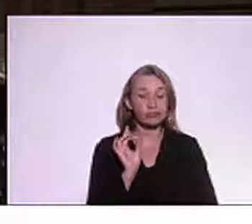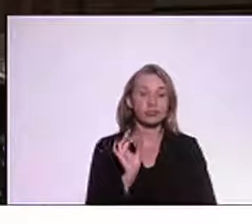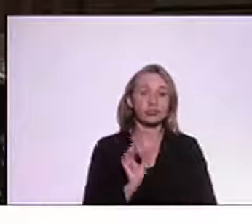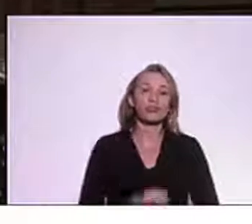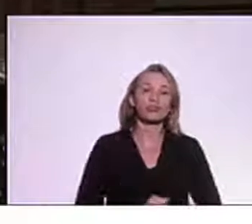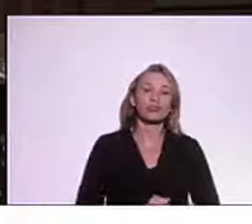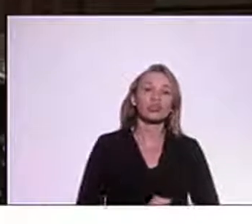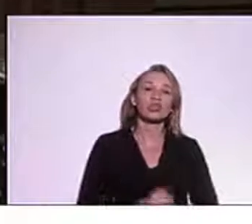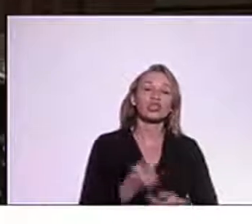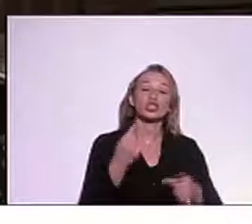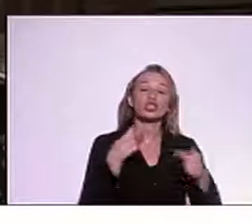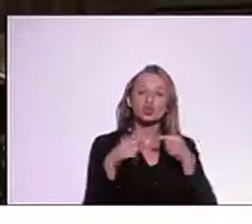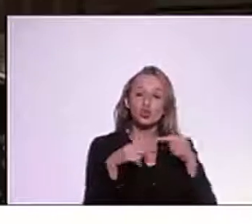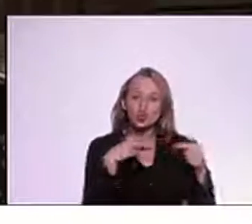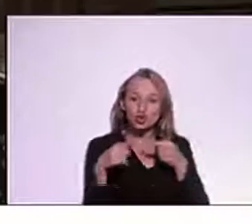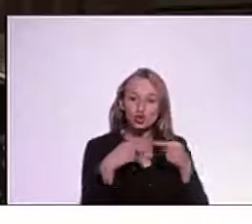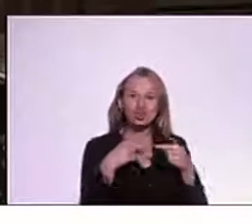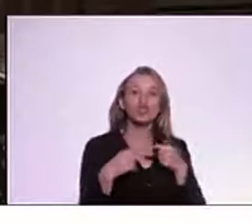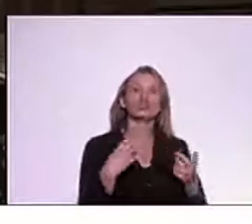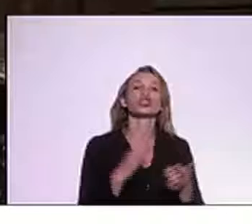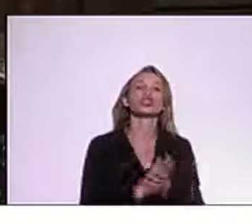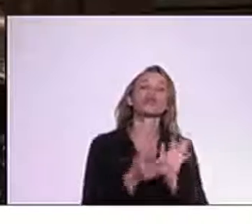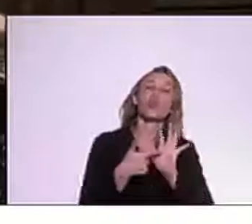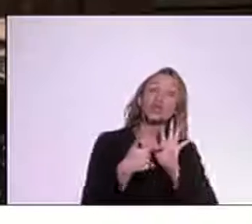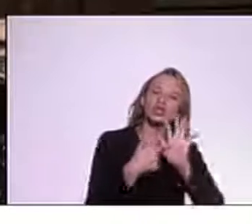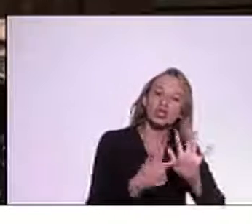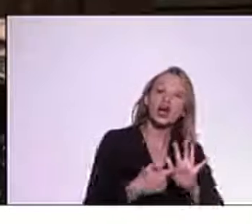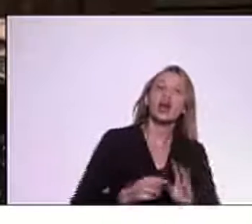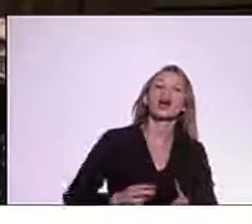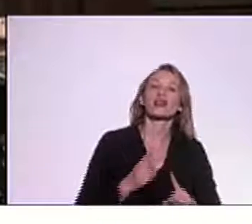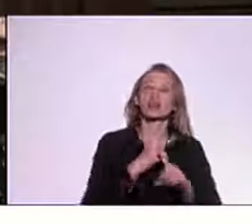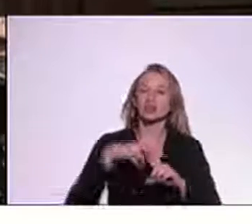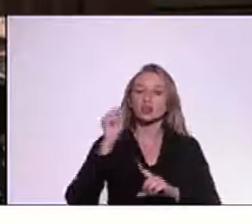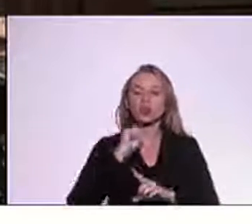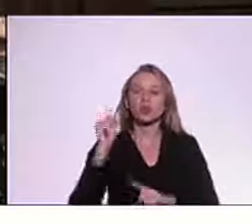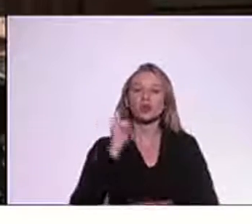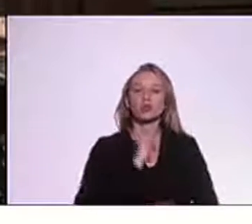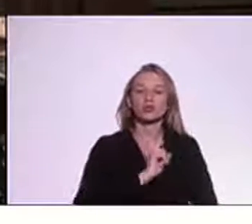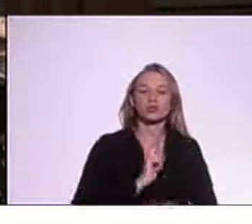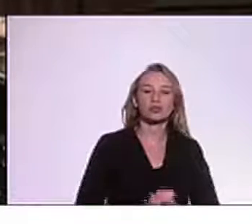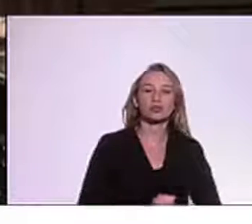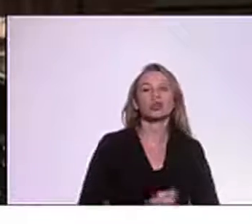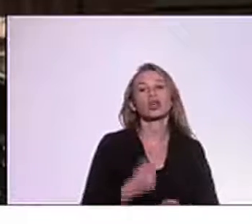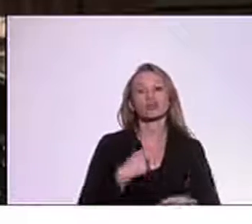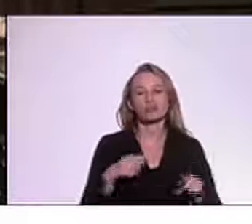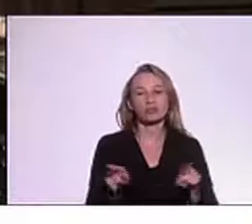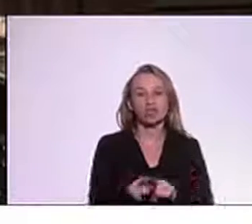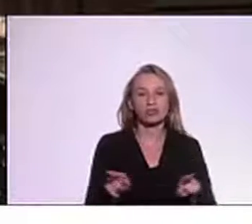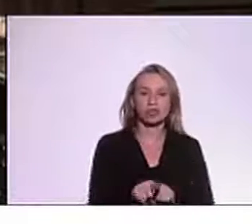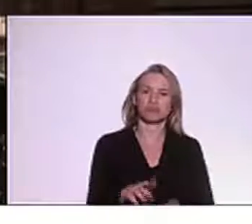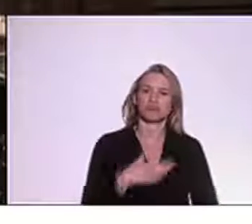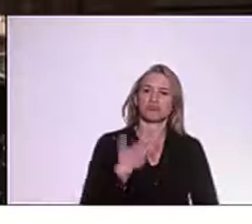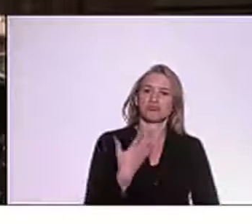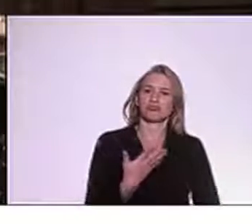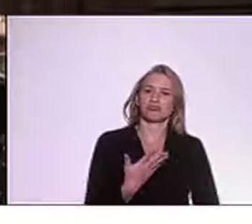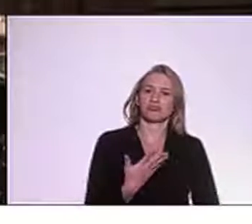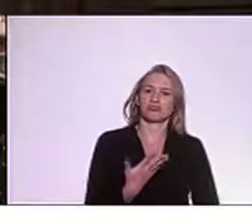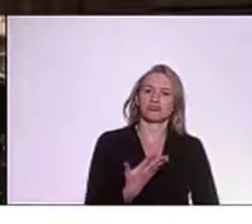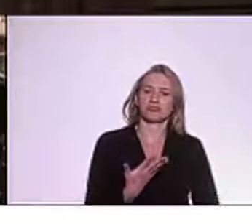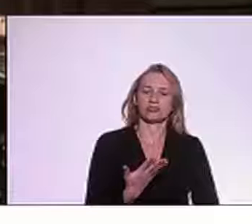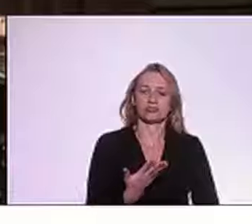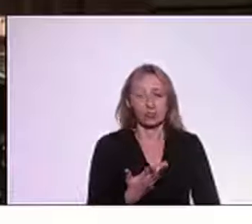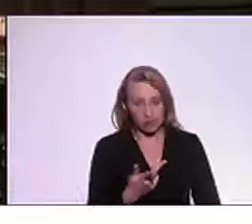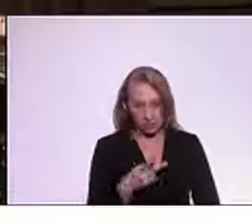nenhuma, discutir e demonstrar a vitória do Flamengo, eu também fui surpreendida, como falei em